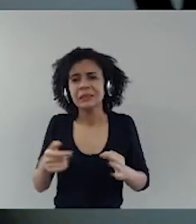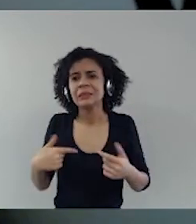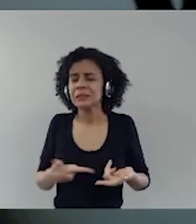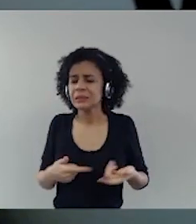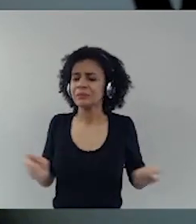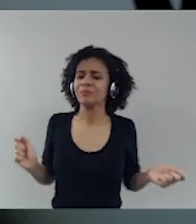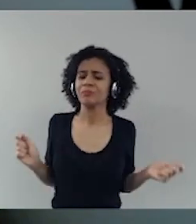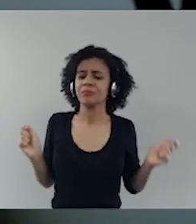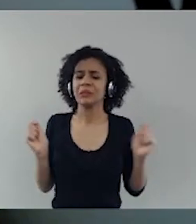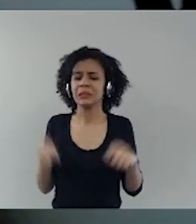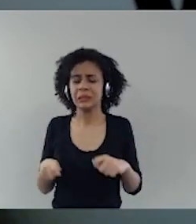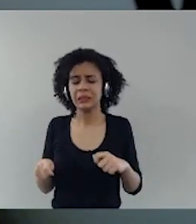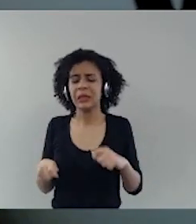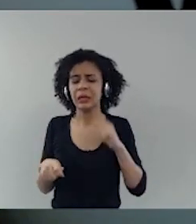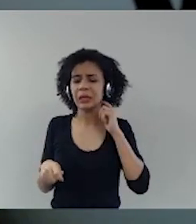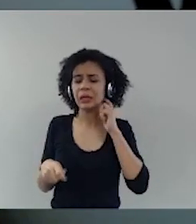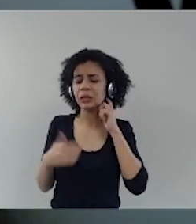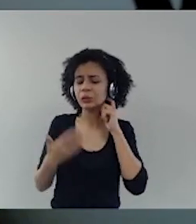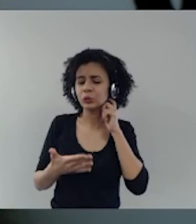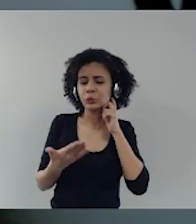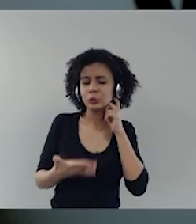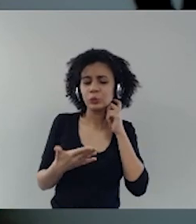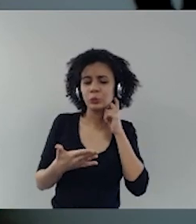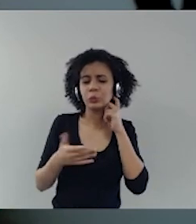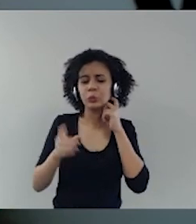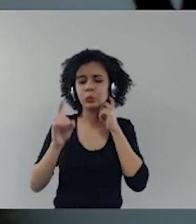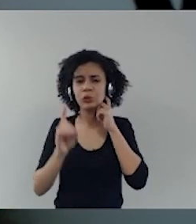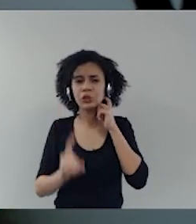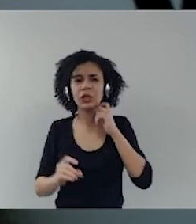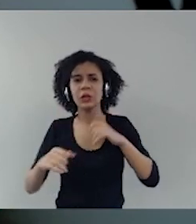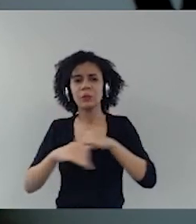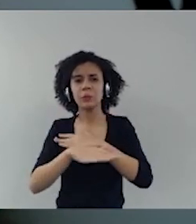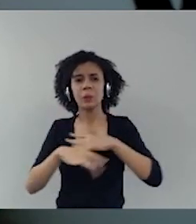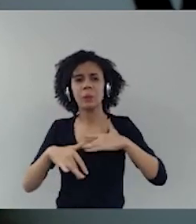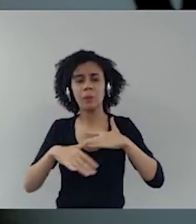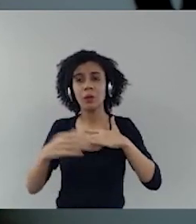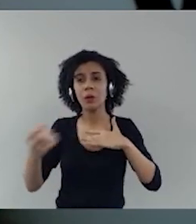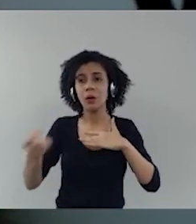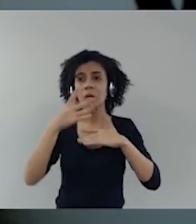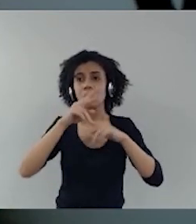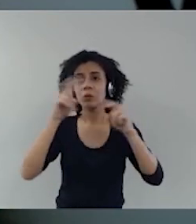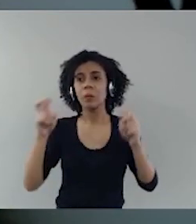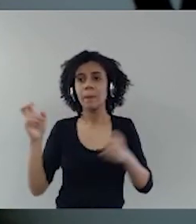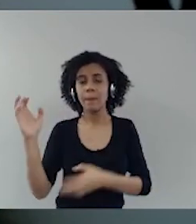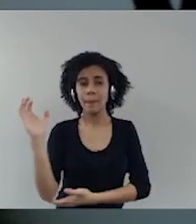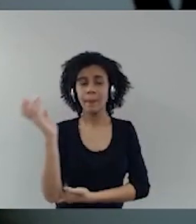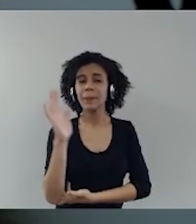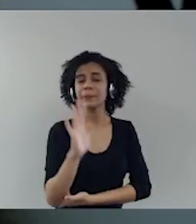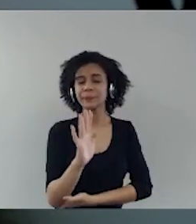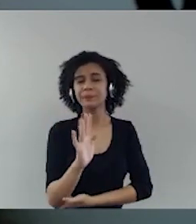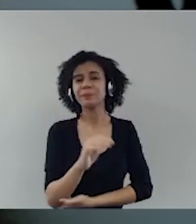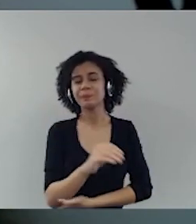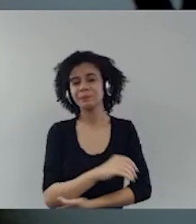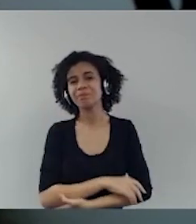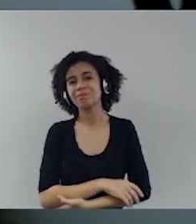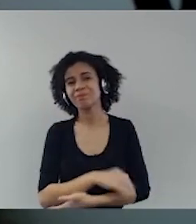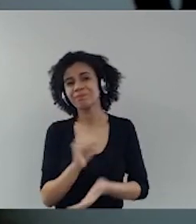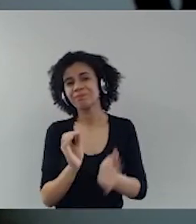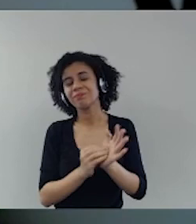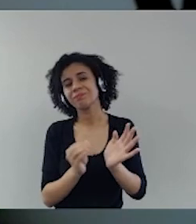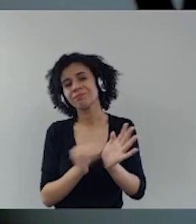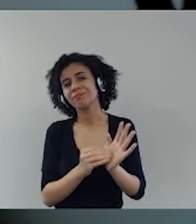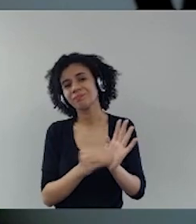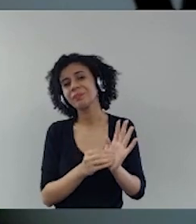gente considerar o estudo do direito urbanístico à luz do meio ambiente, ainda